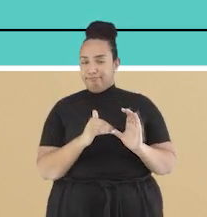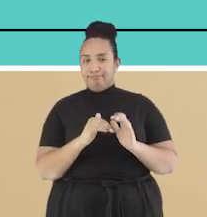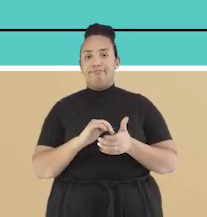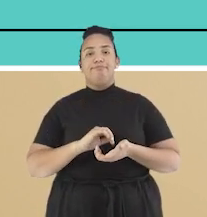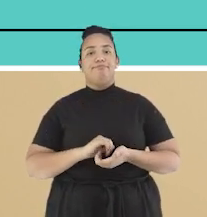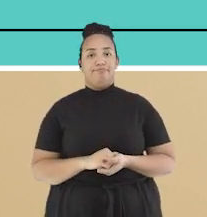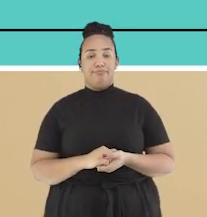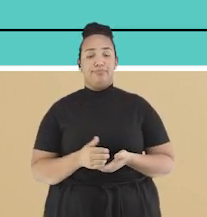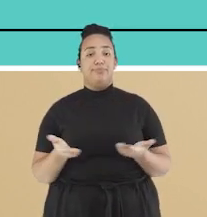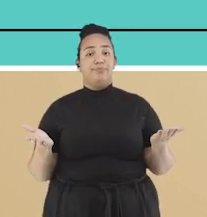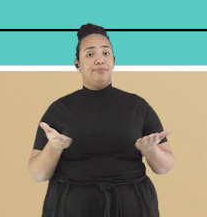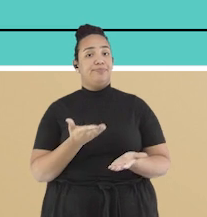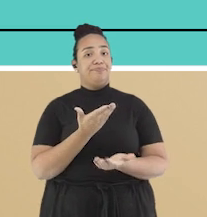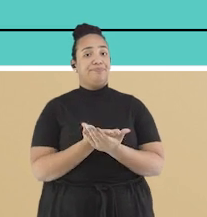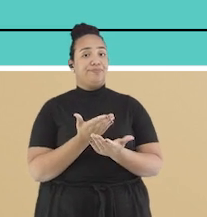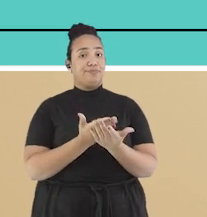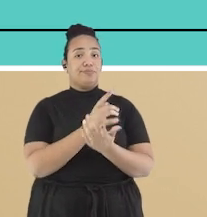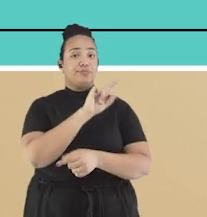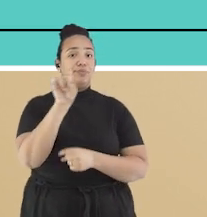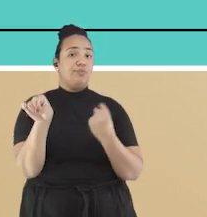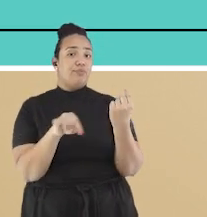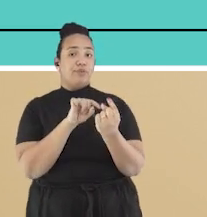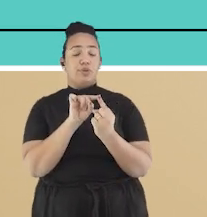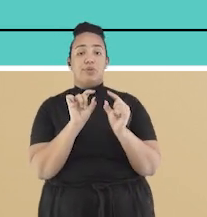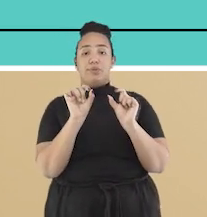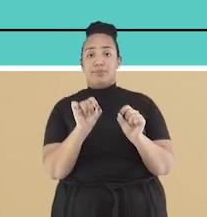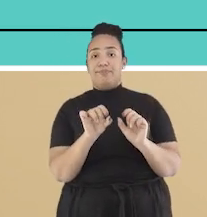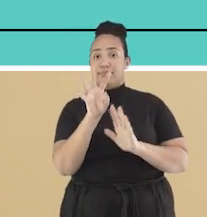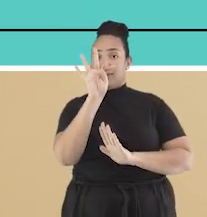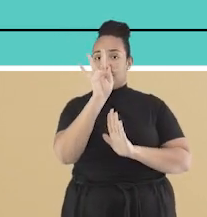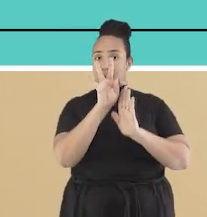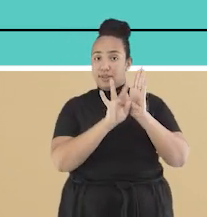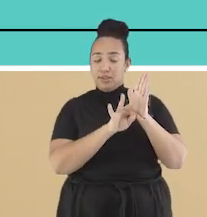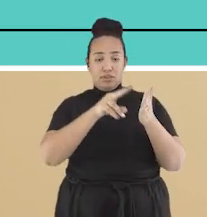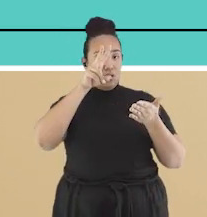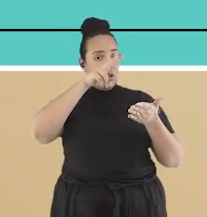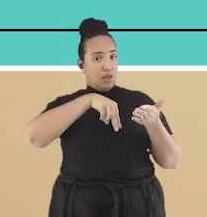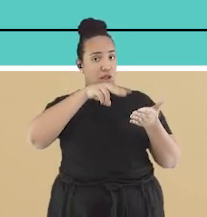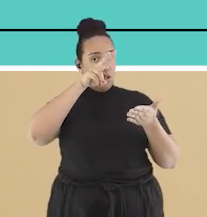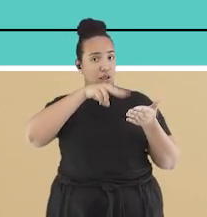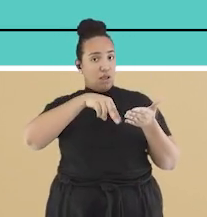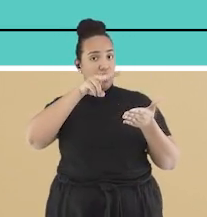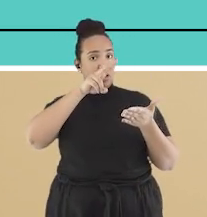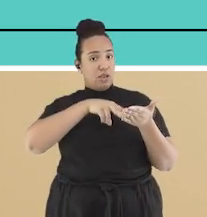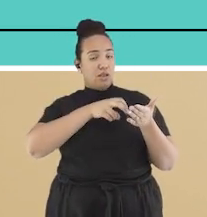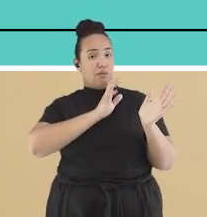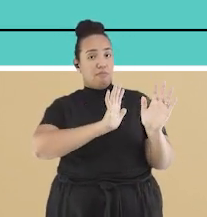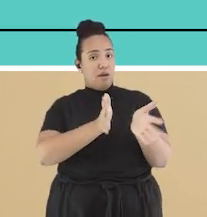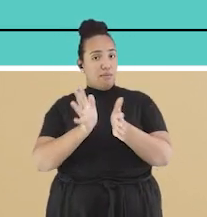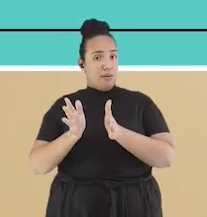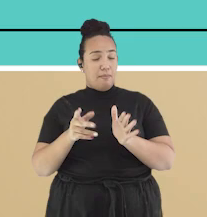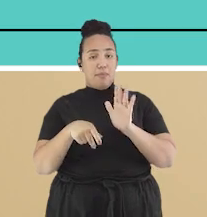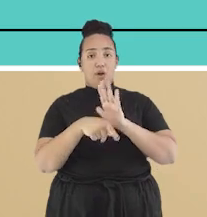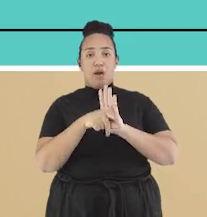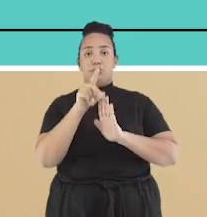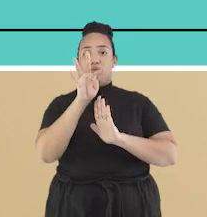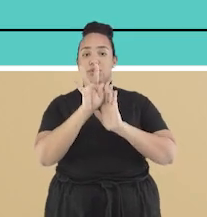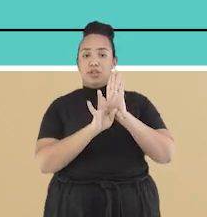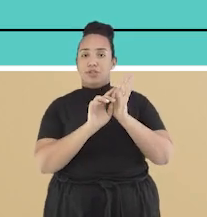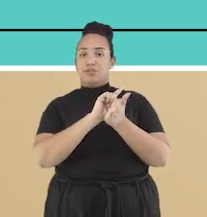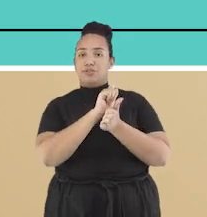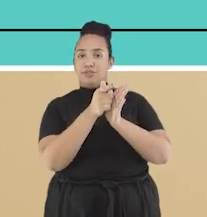E tem como objetivo desenvolver a leitura de textos orais a partir de textos do